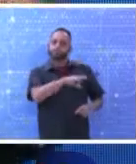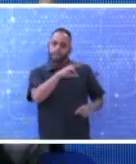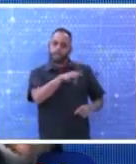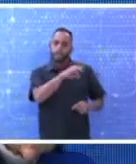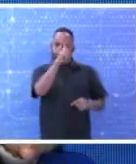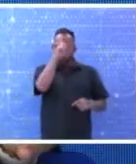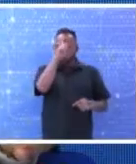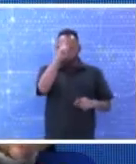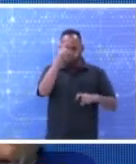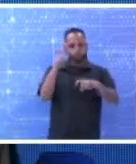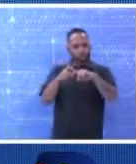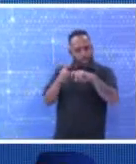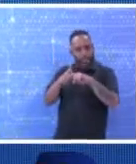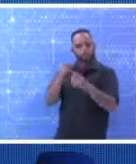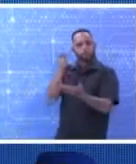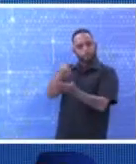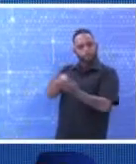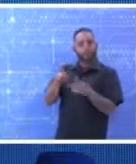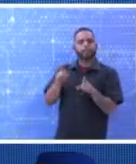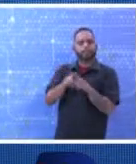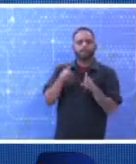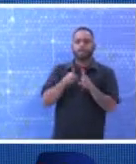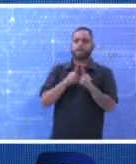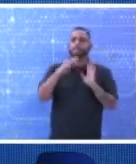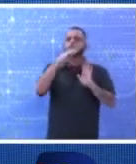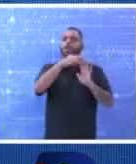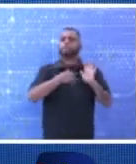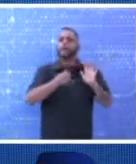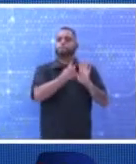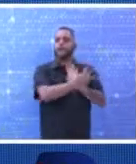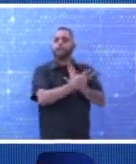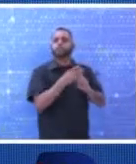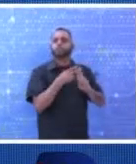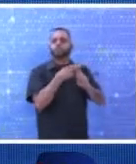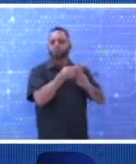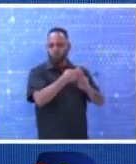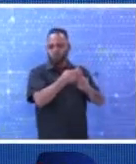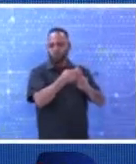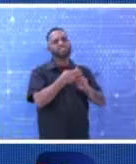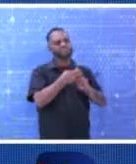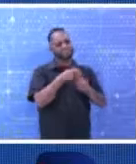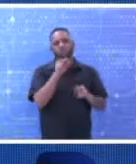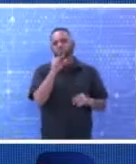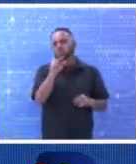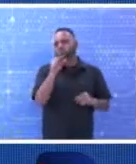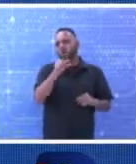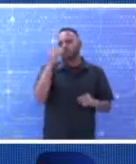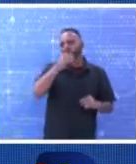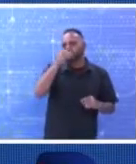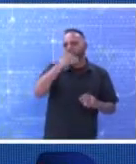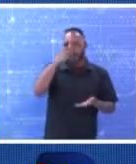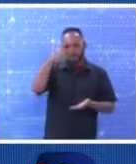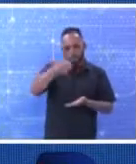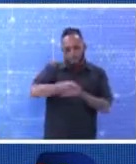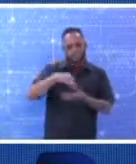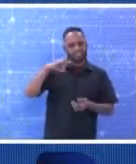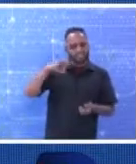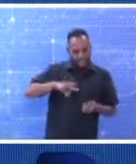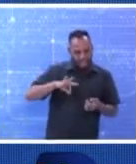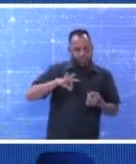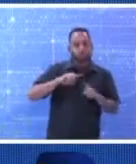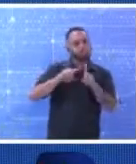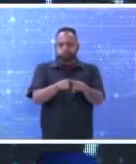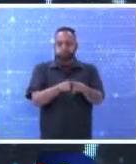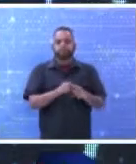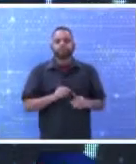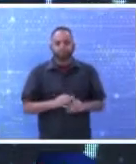e para o médico a tabela SUS ela não remunera adequadamente porque é porta aberta vamos pagar um